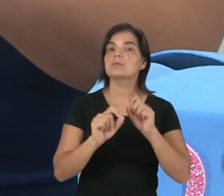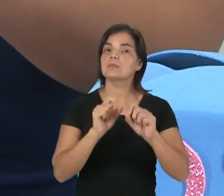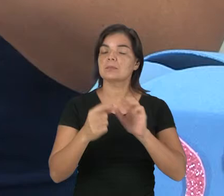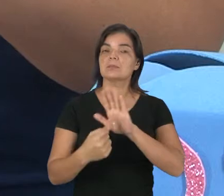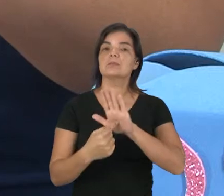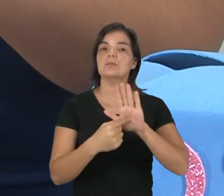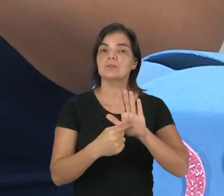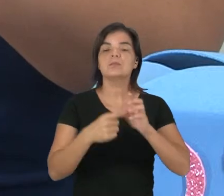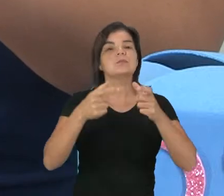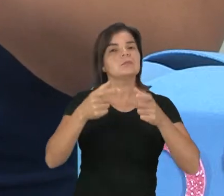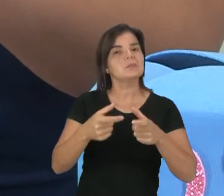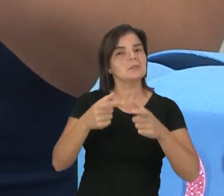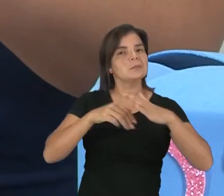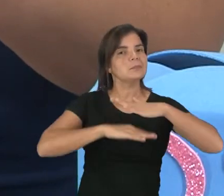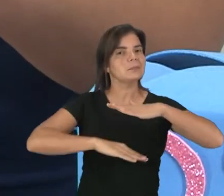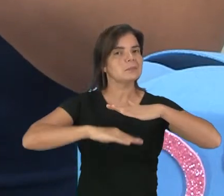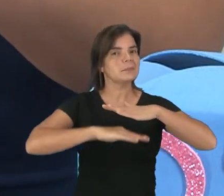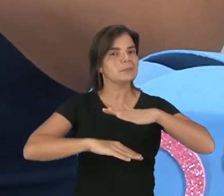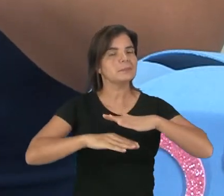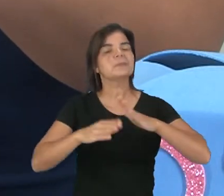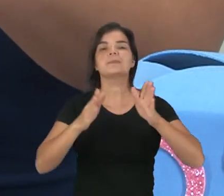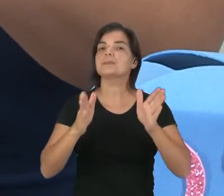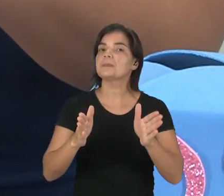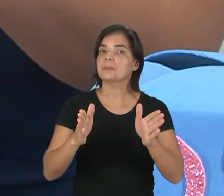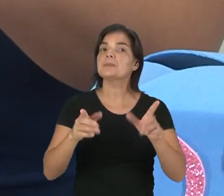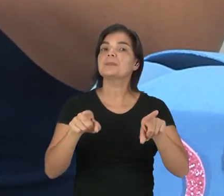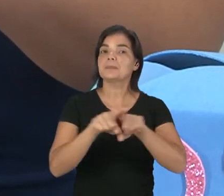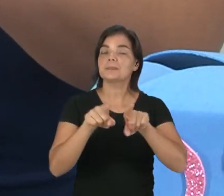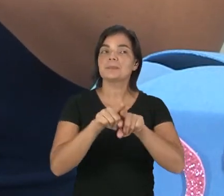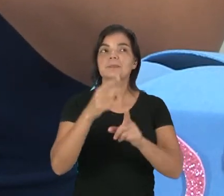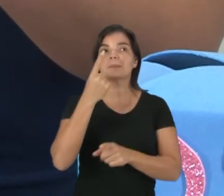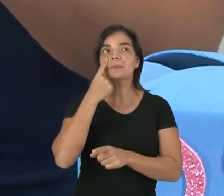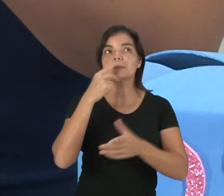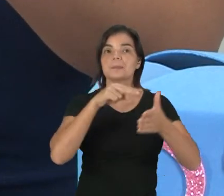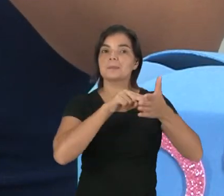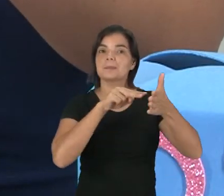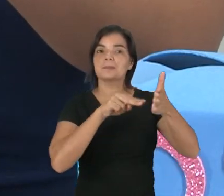e identificar onde está a base desse prisma? Vamos lá?